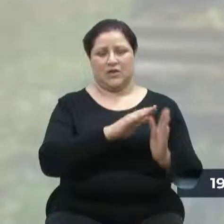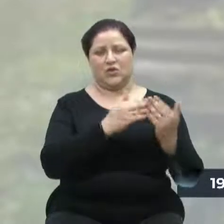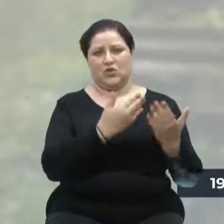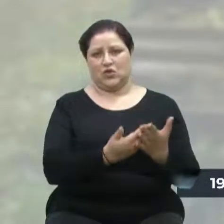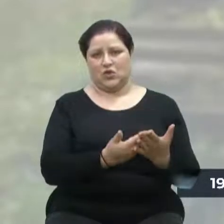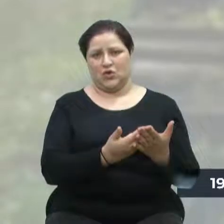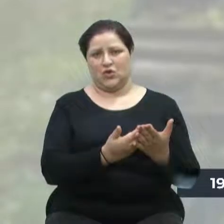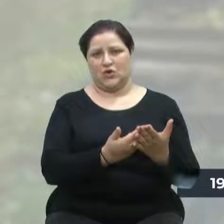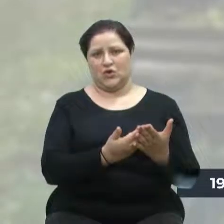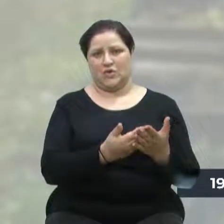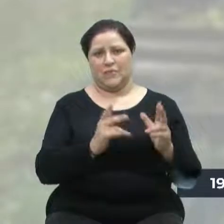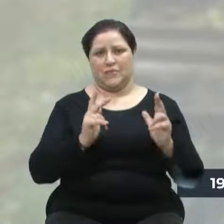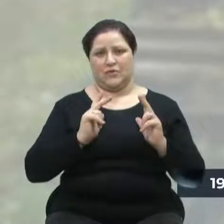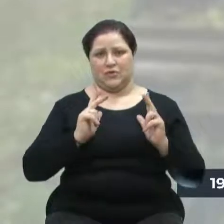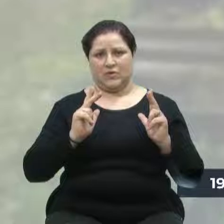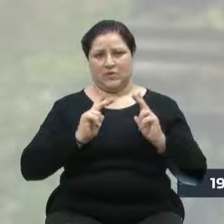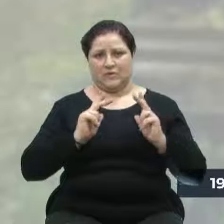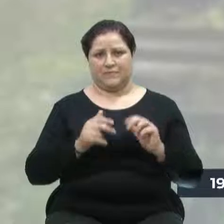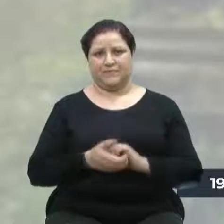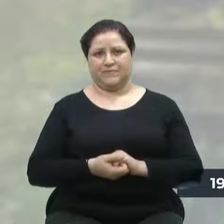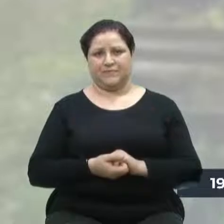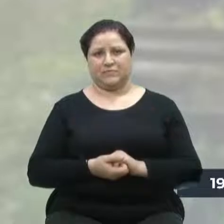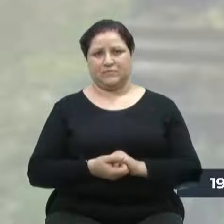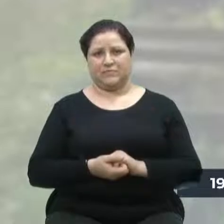escolas particulares.